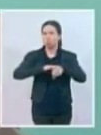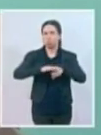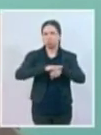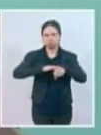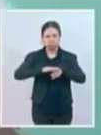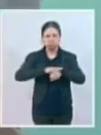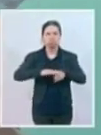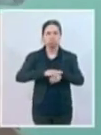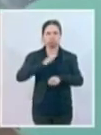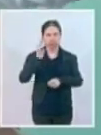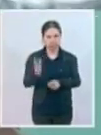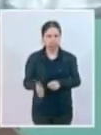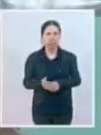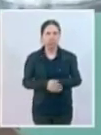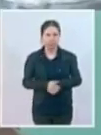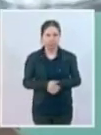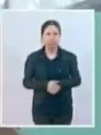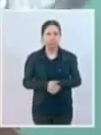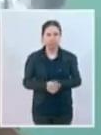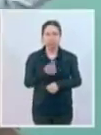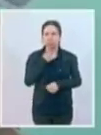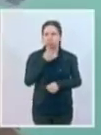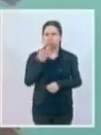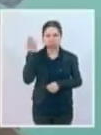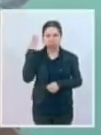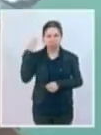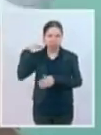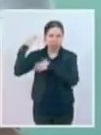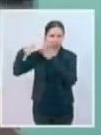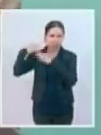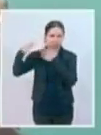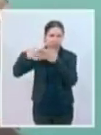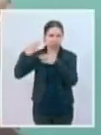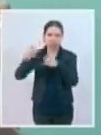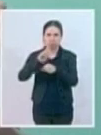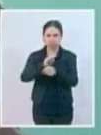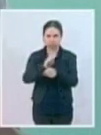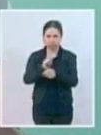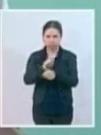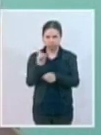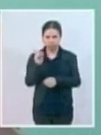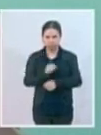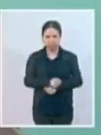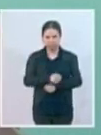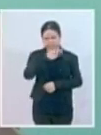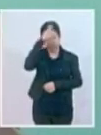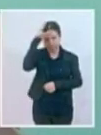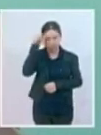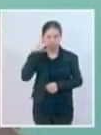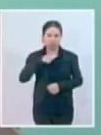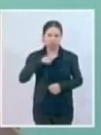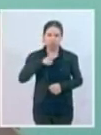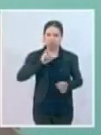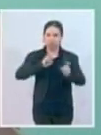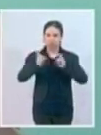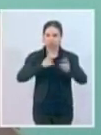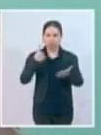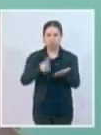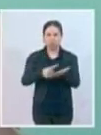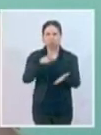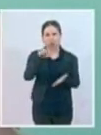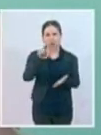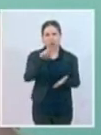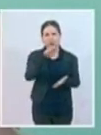muito, muito, muito nesses últimos dias, nós conversamos com a gestão, nós temos uma reunião marcada já com a Larissa